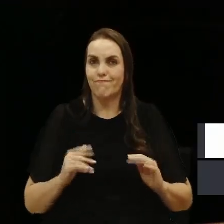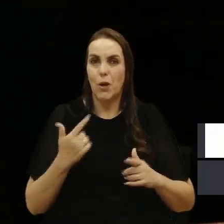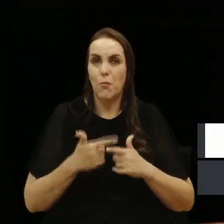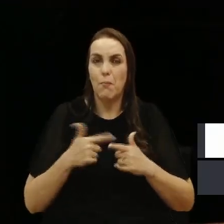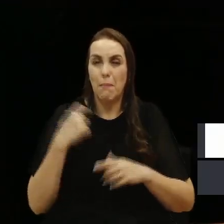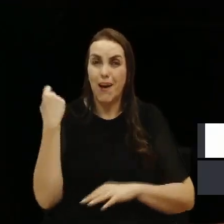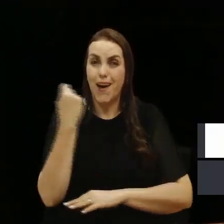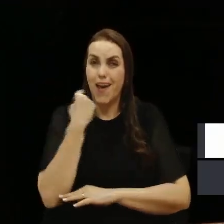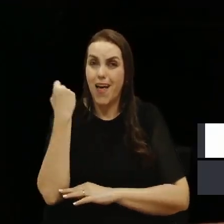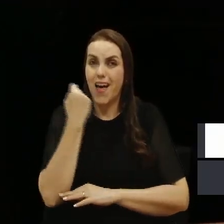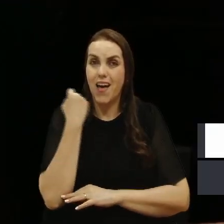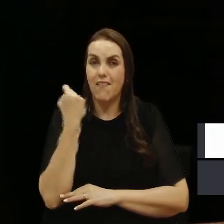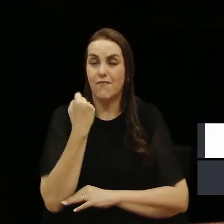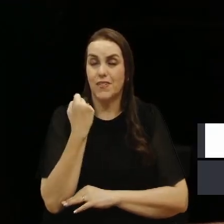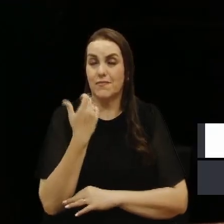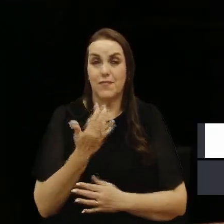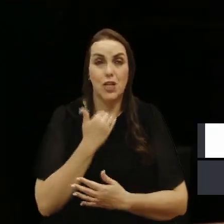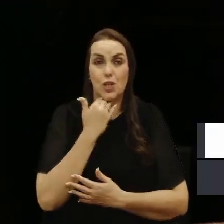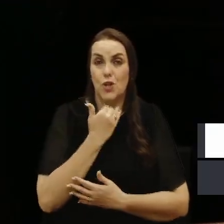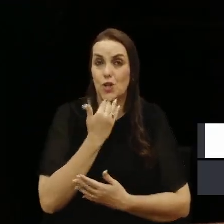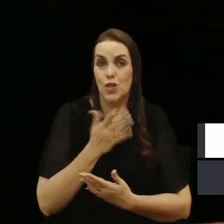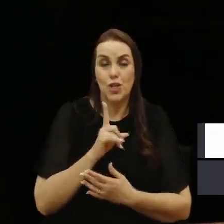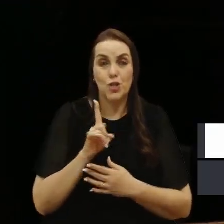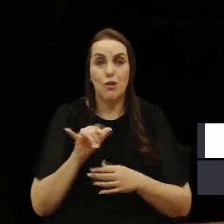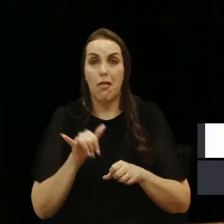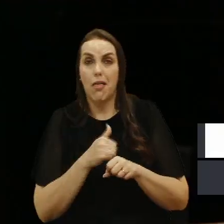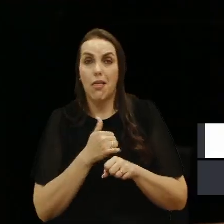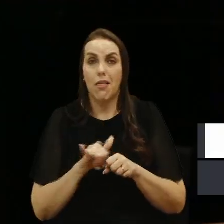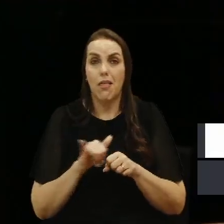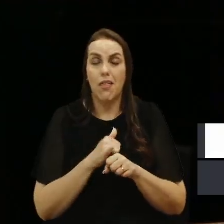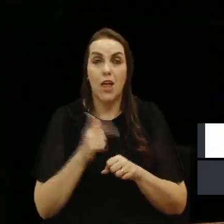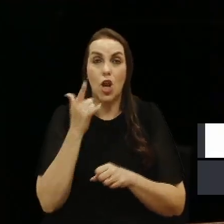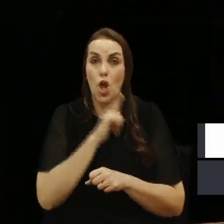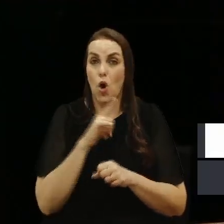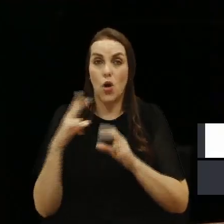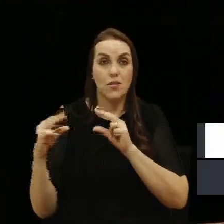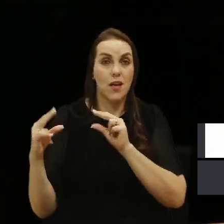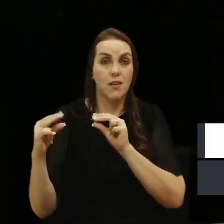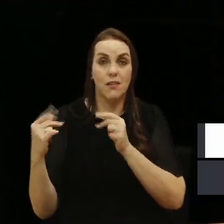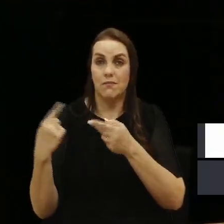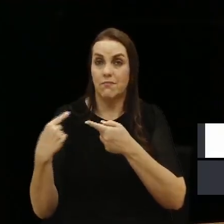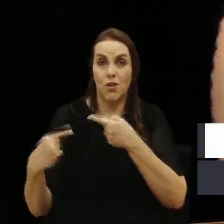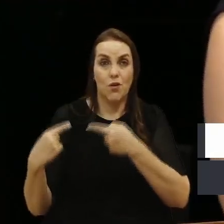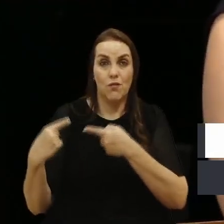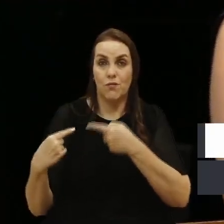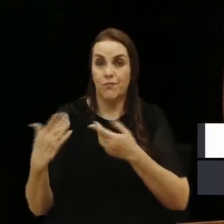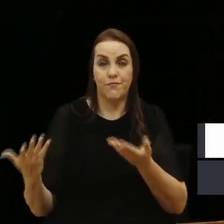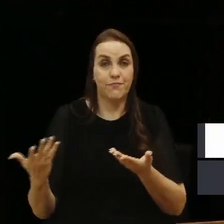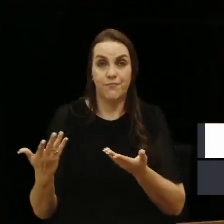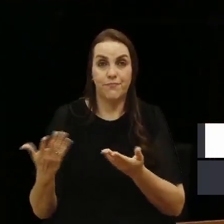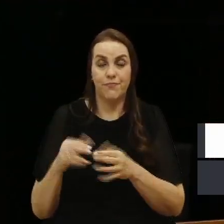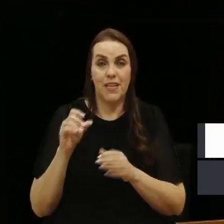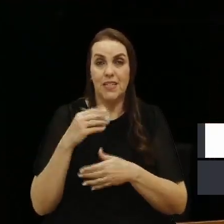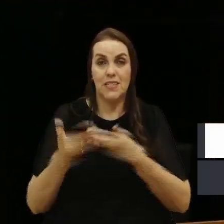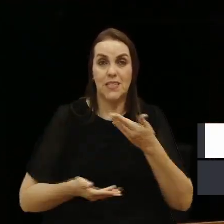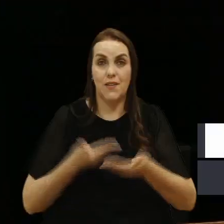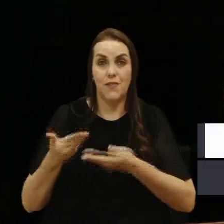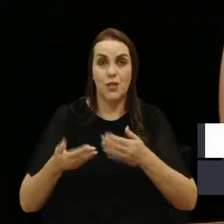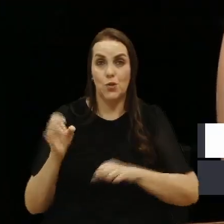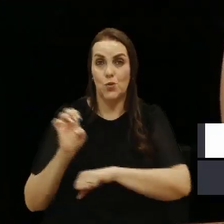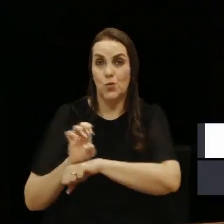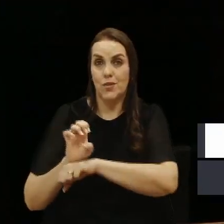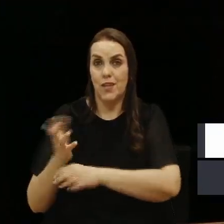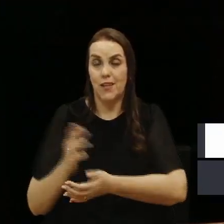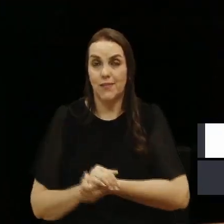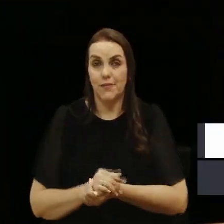para tapar o sol com a peneira que nós não conseguimos diálogo com os serviços estaduais. Nós estamos tentando dialogar com